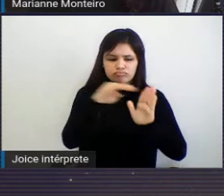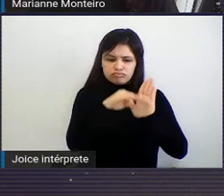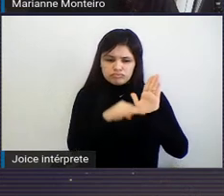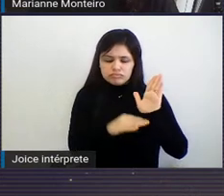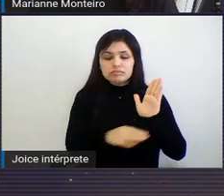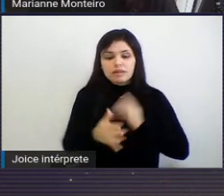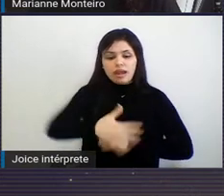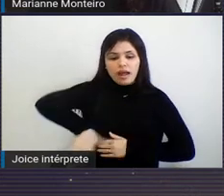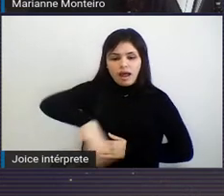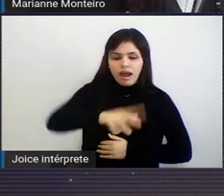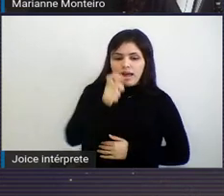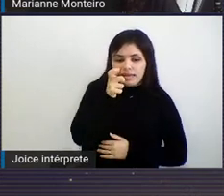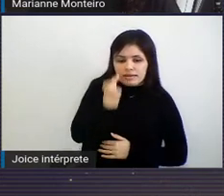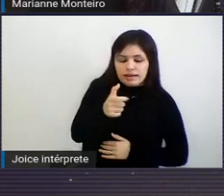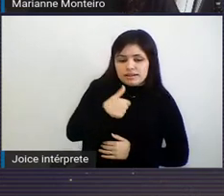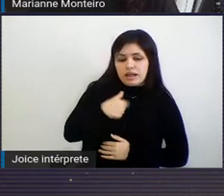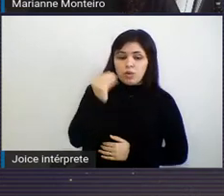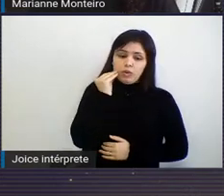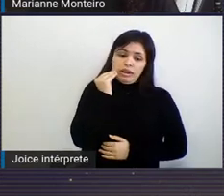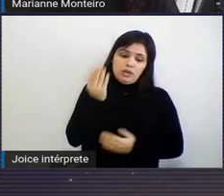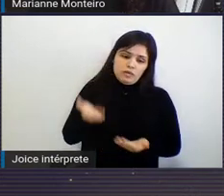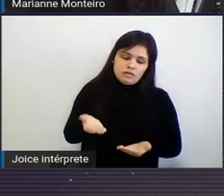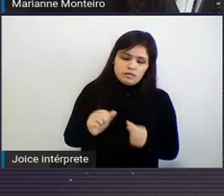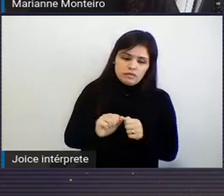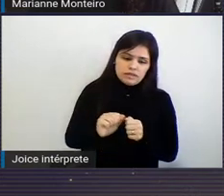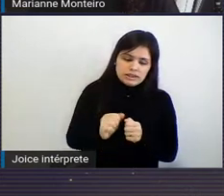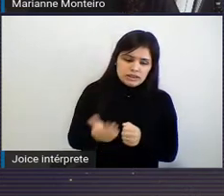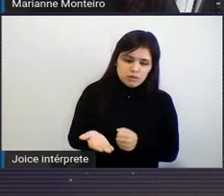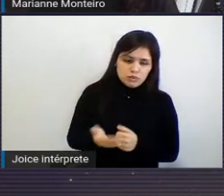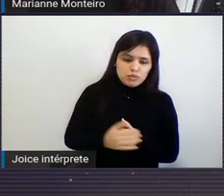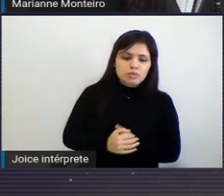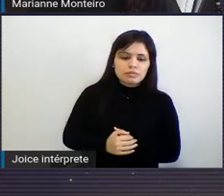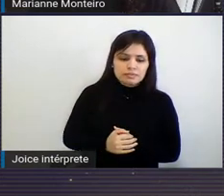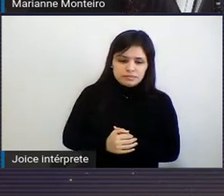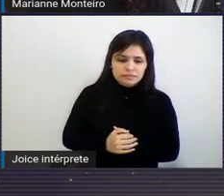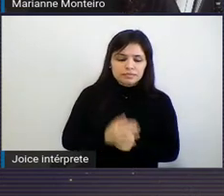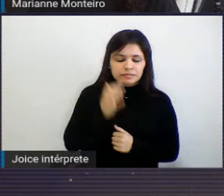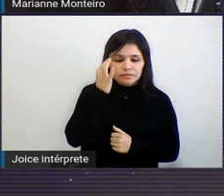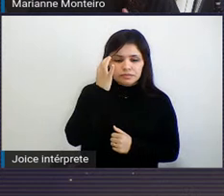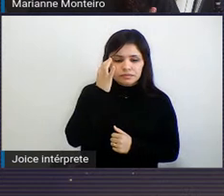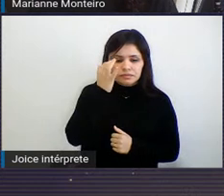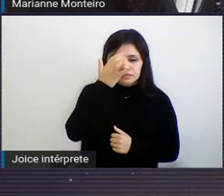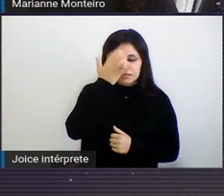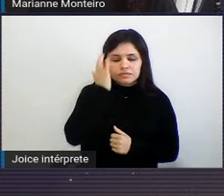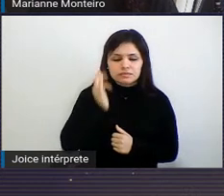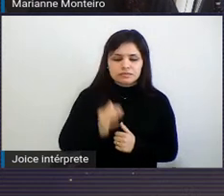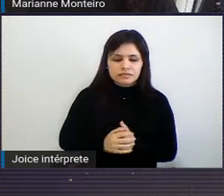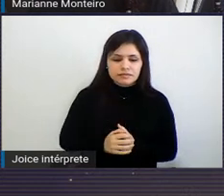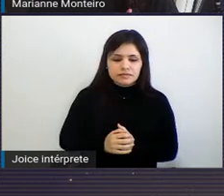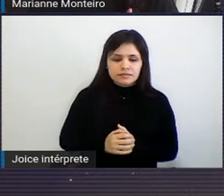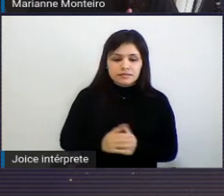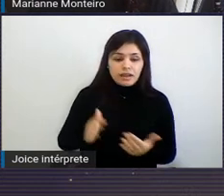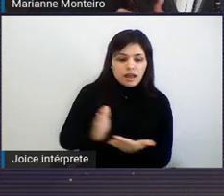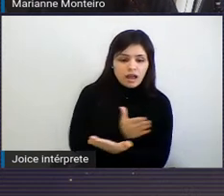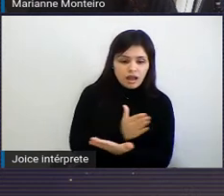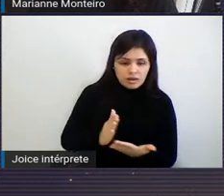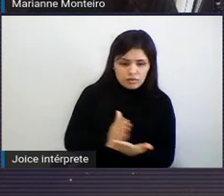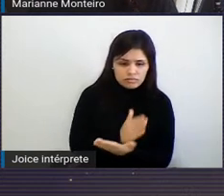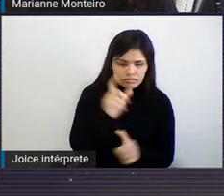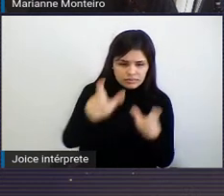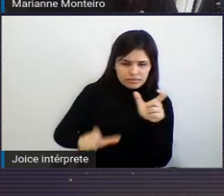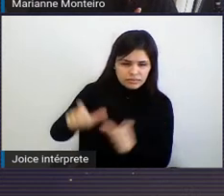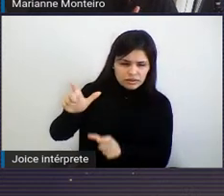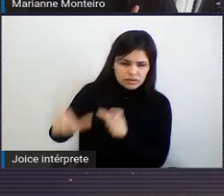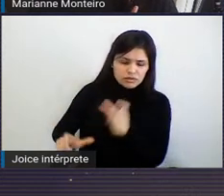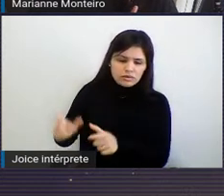interessam. É algo que eu tento fazer. Mas comentando um pouquinho por que a área de planejamento recente, algumas pessoas definem,